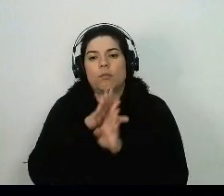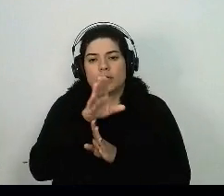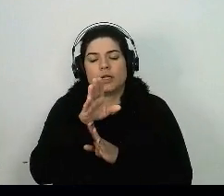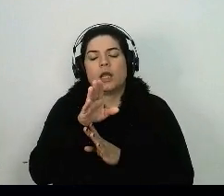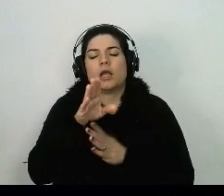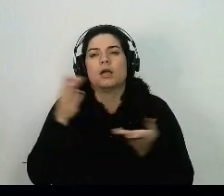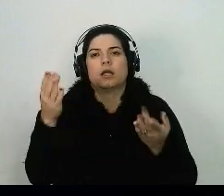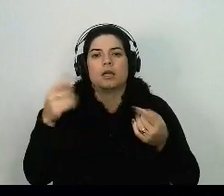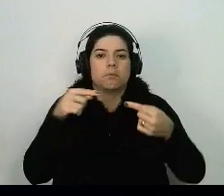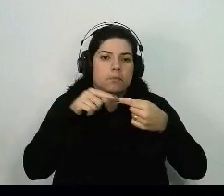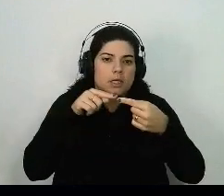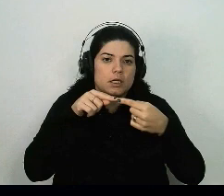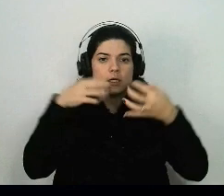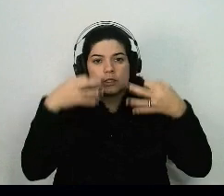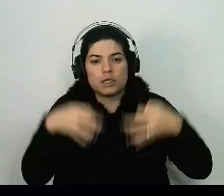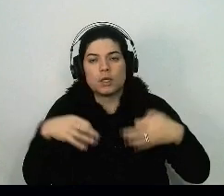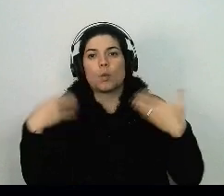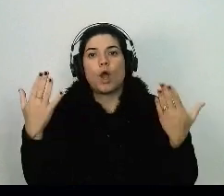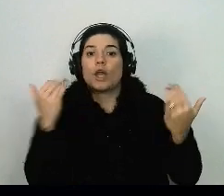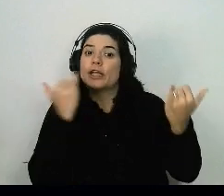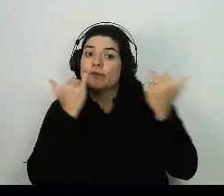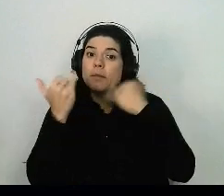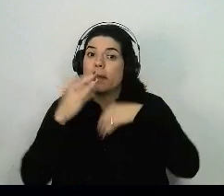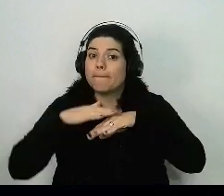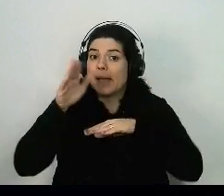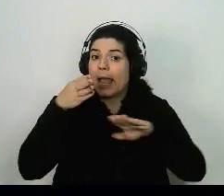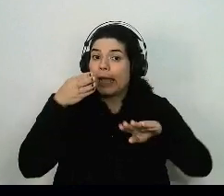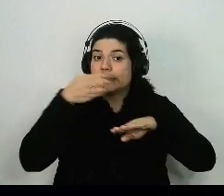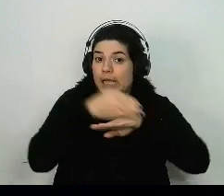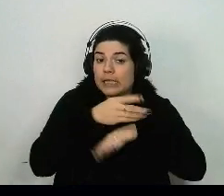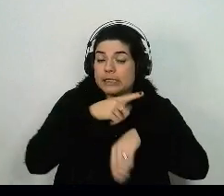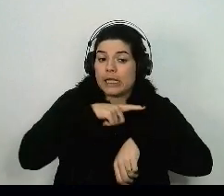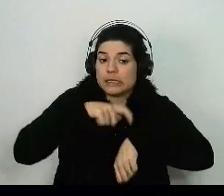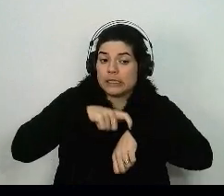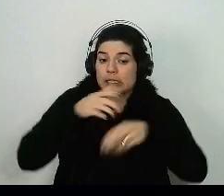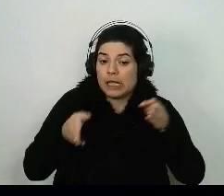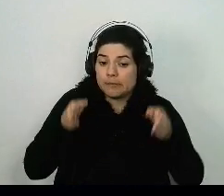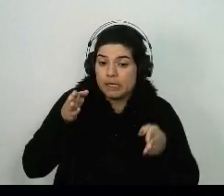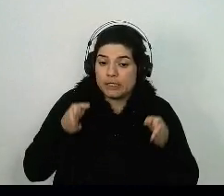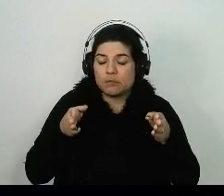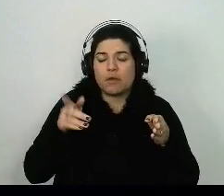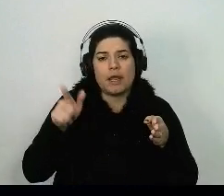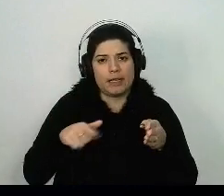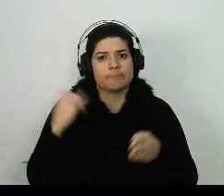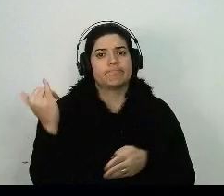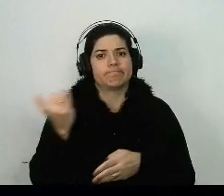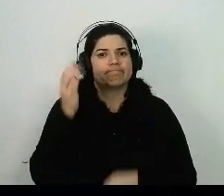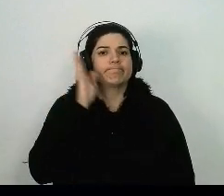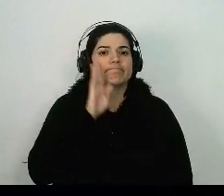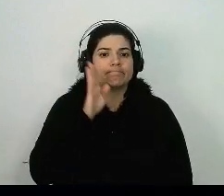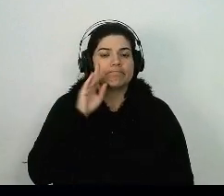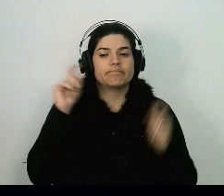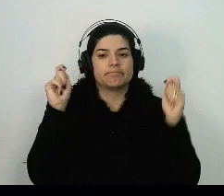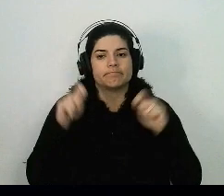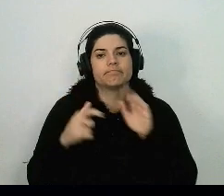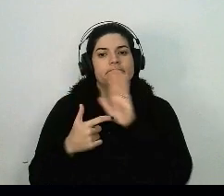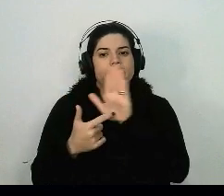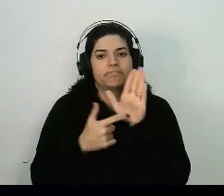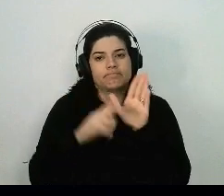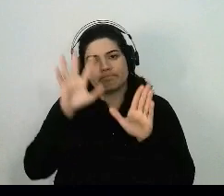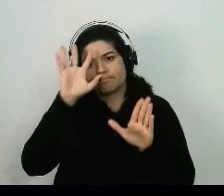qual informação é mais acessada naquele período, seja um conjunto bem legal de trazer nesse tipo de solução,